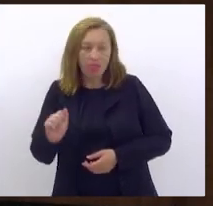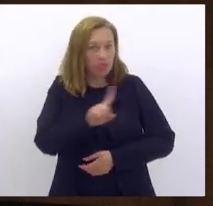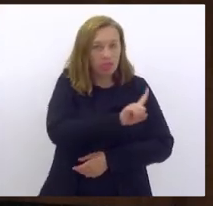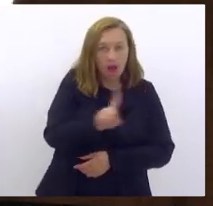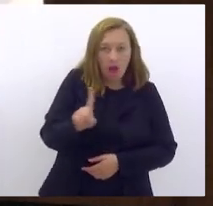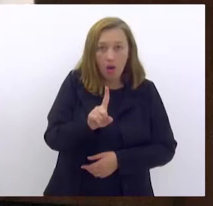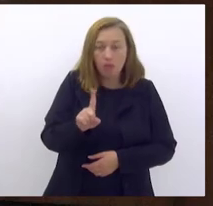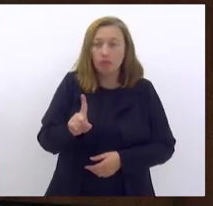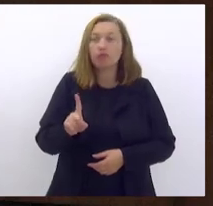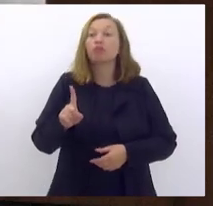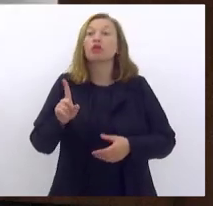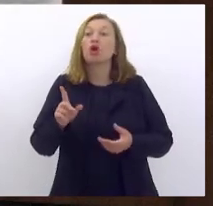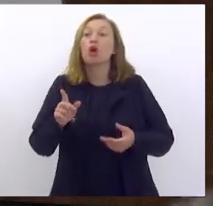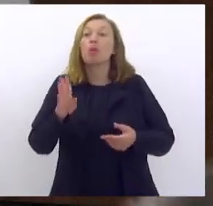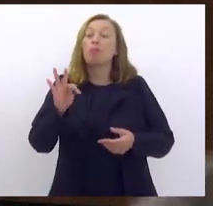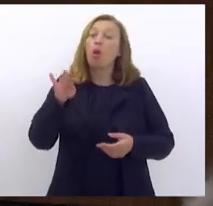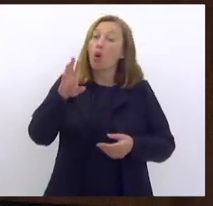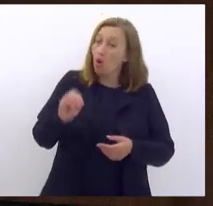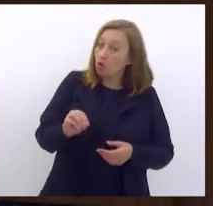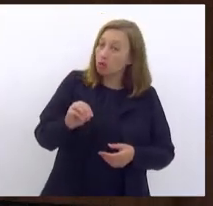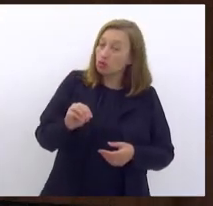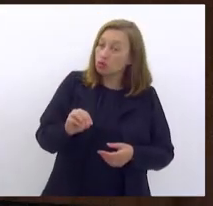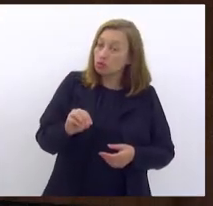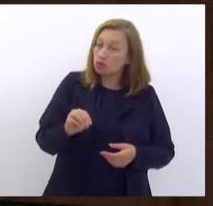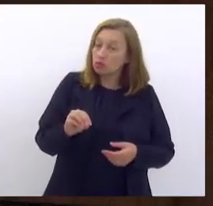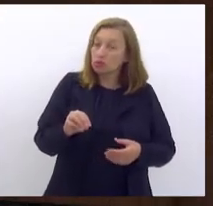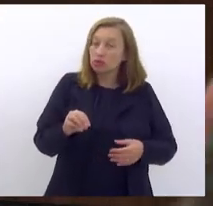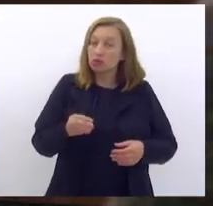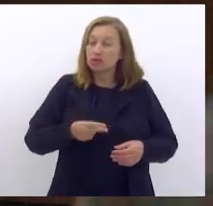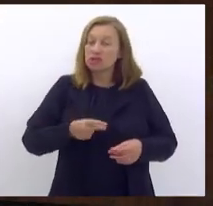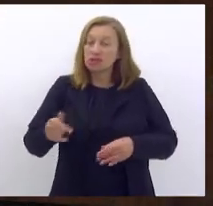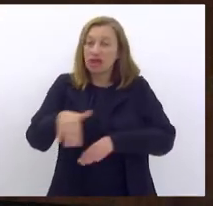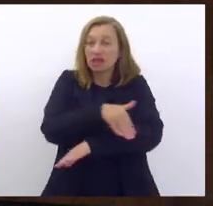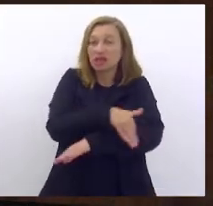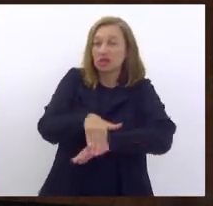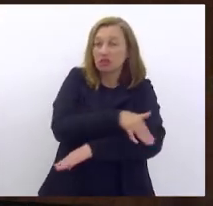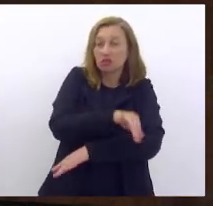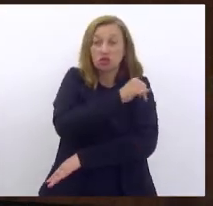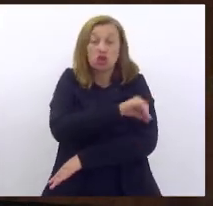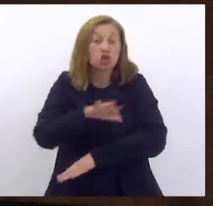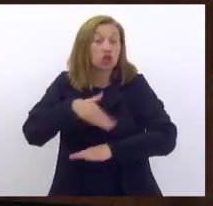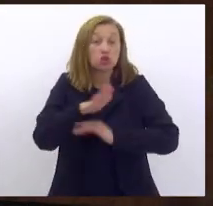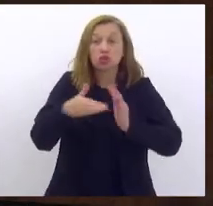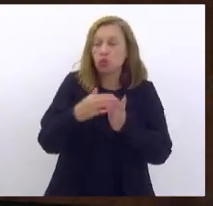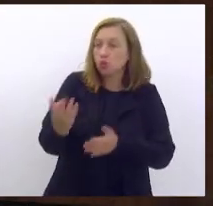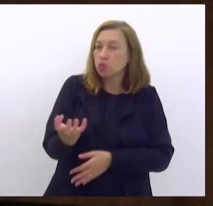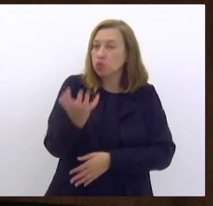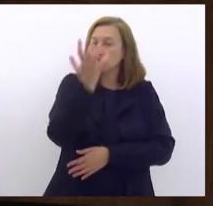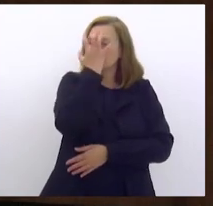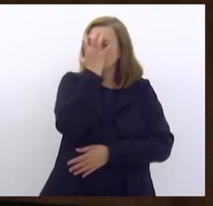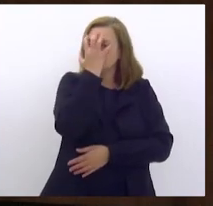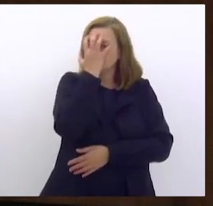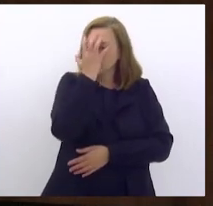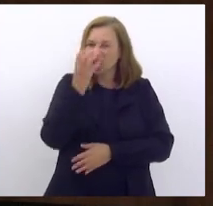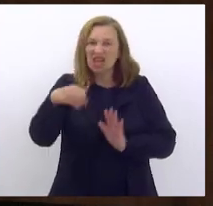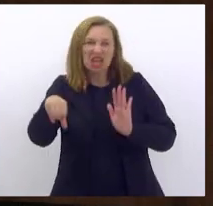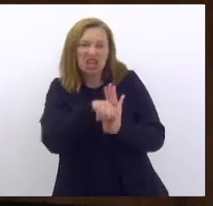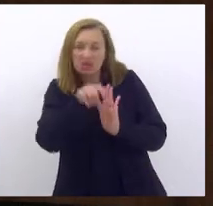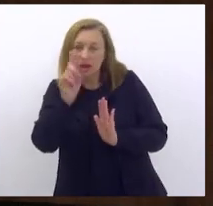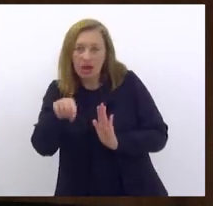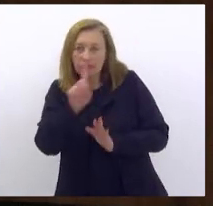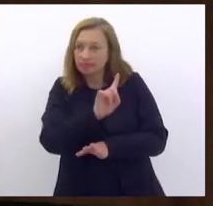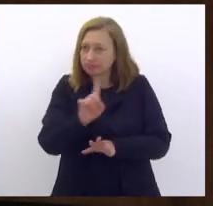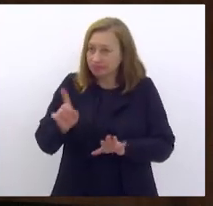ruas do Rio de Janeiro. Todo mundo mascarado. E ninguém vai ser criminalizado por conta disso.